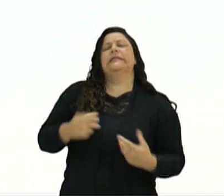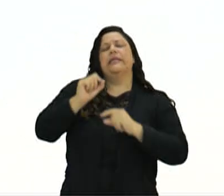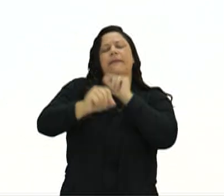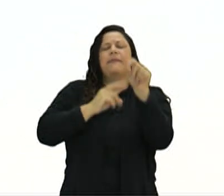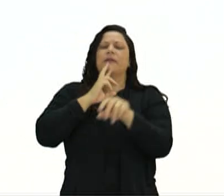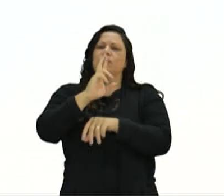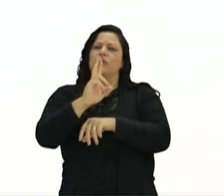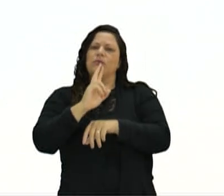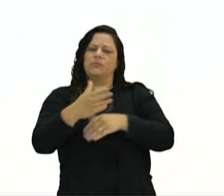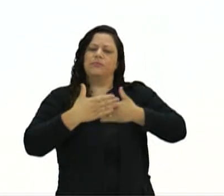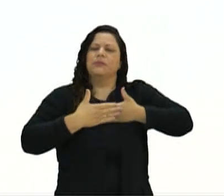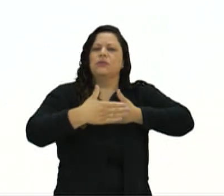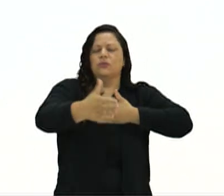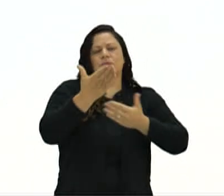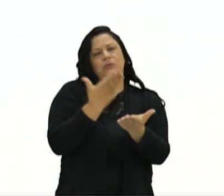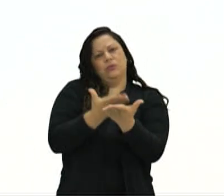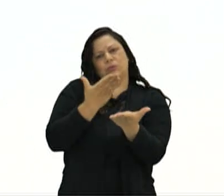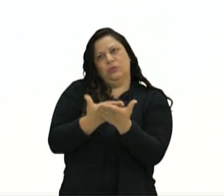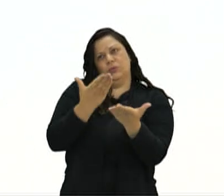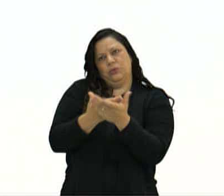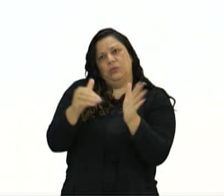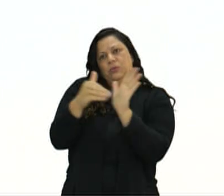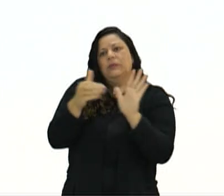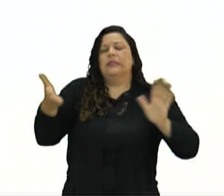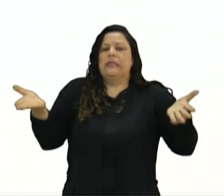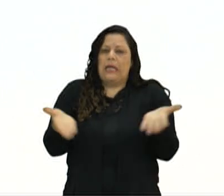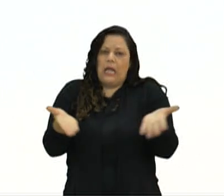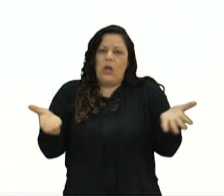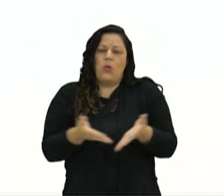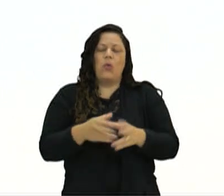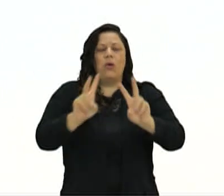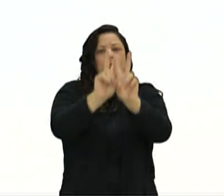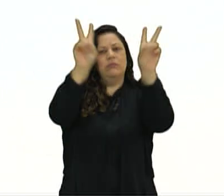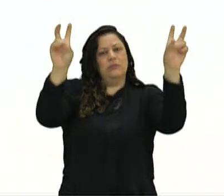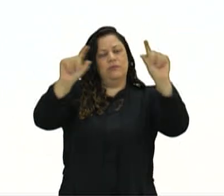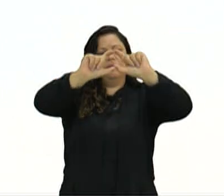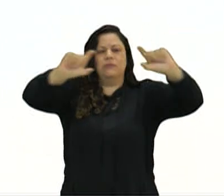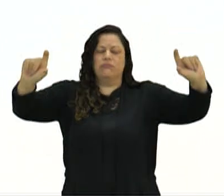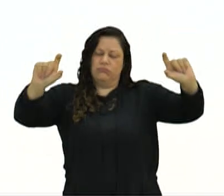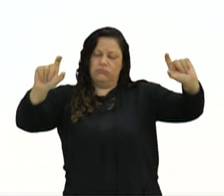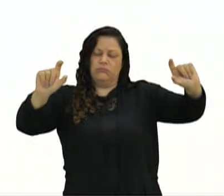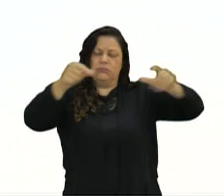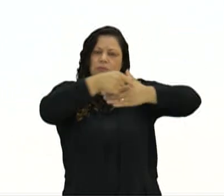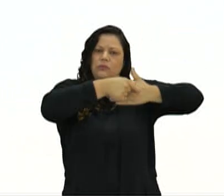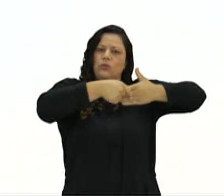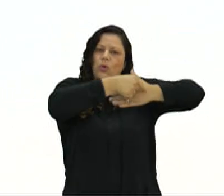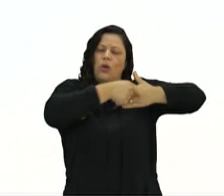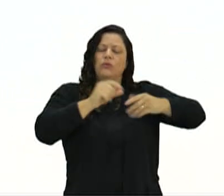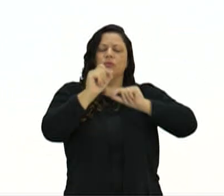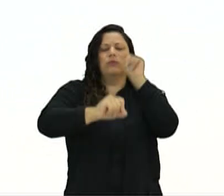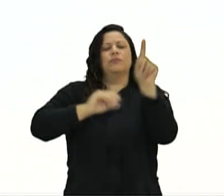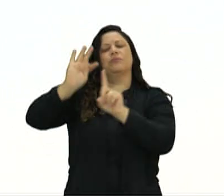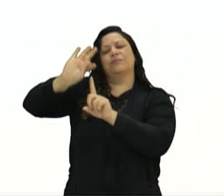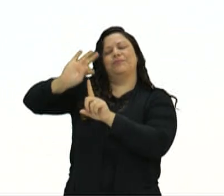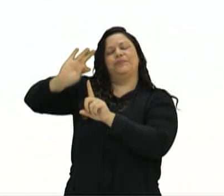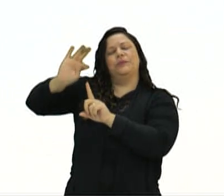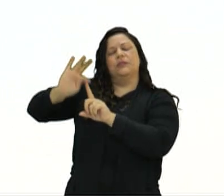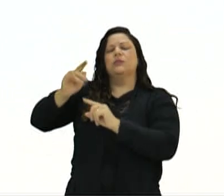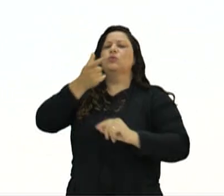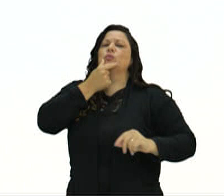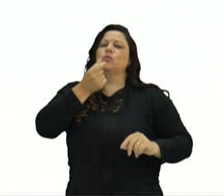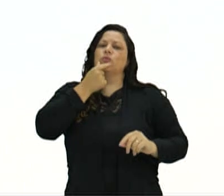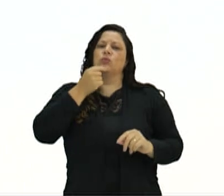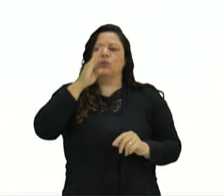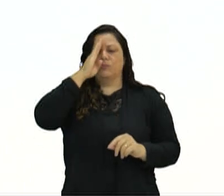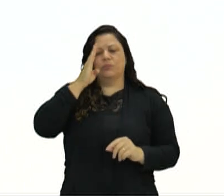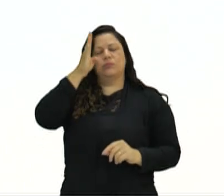que estudamos até agora. Então vejam essa citação e a que tipo de homem que o Montesquieu está